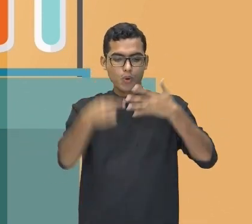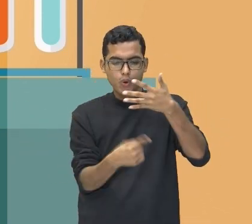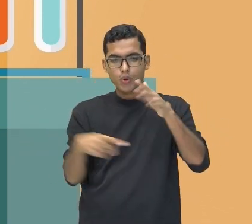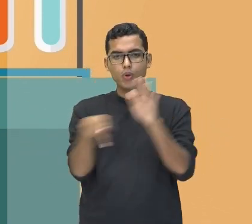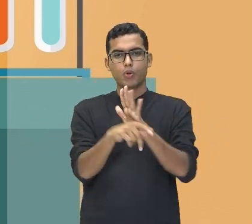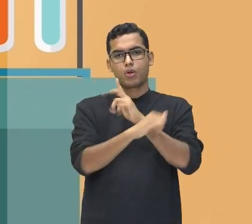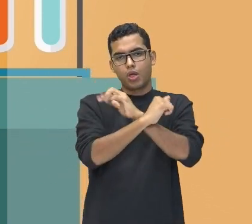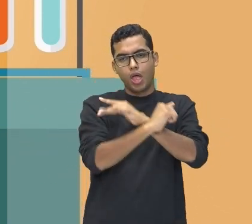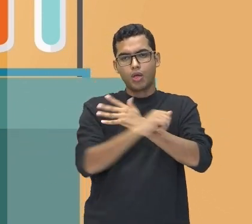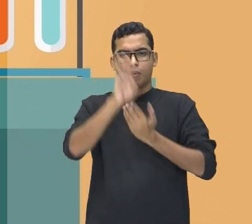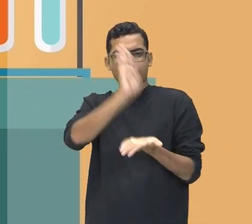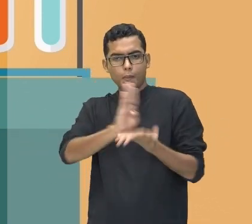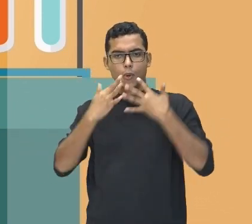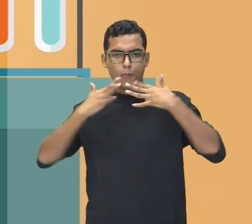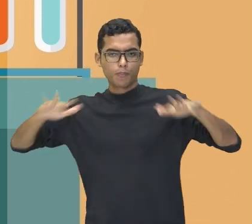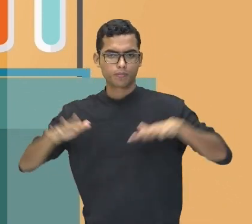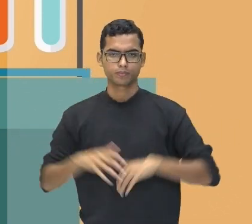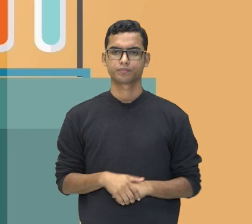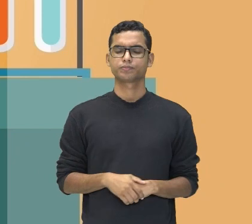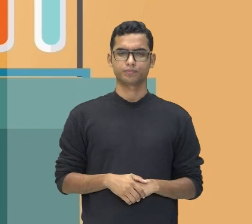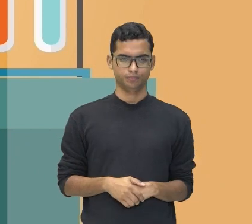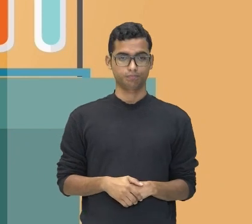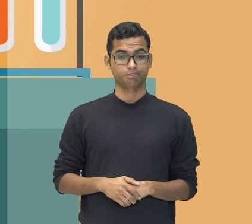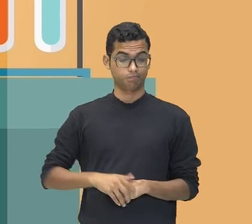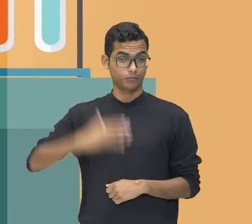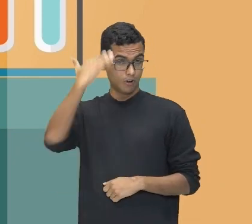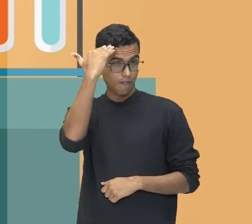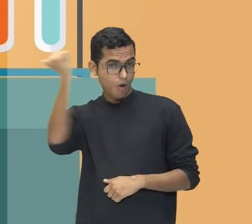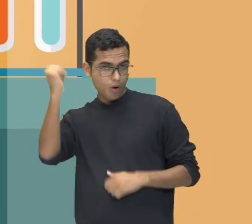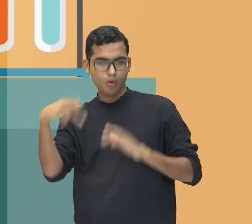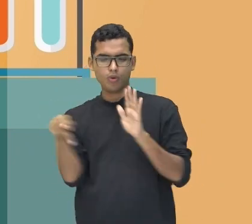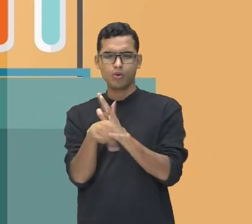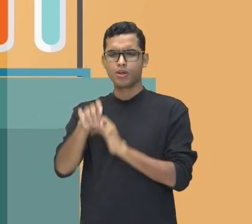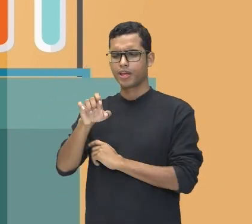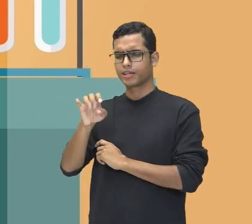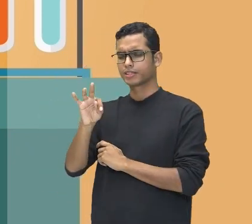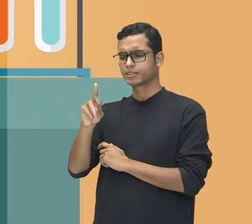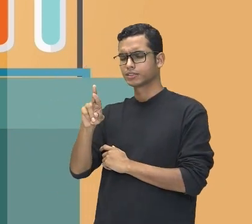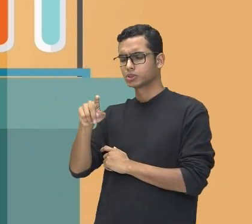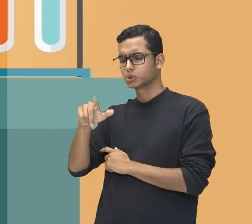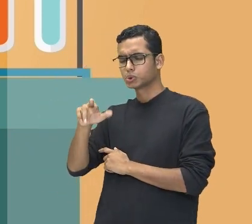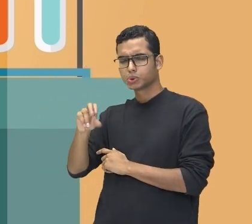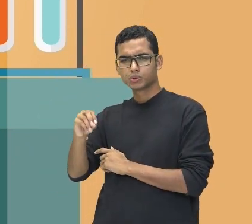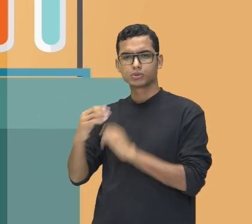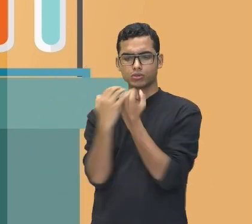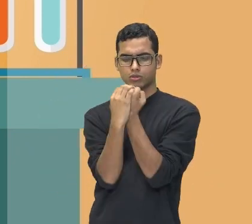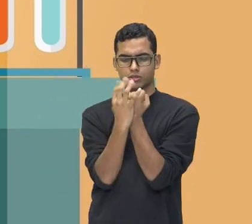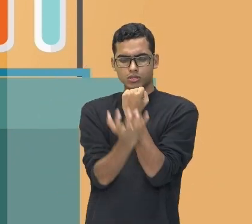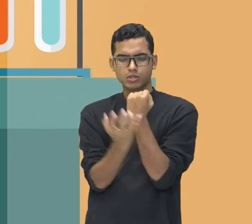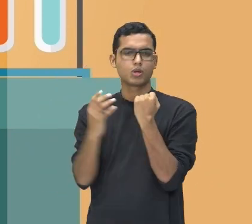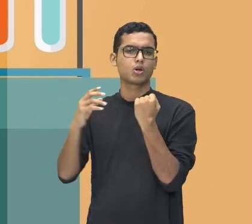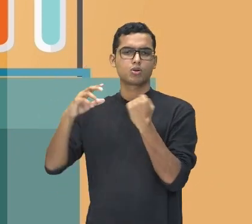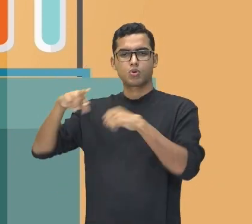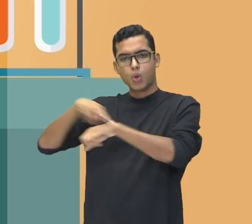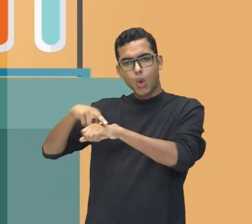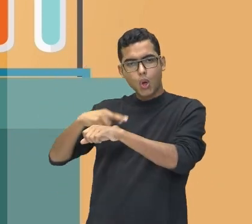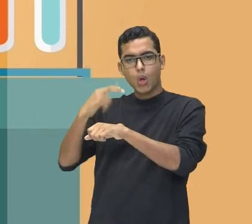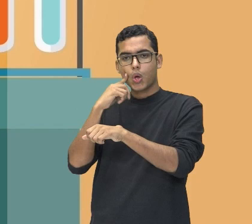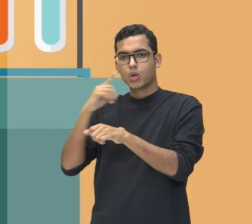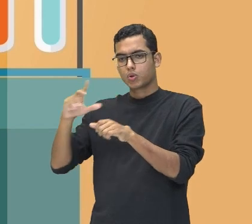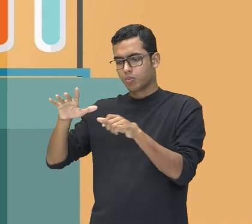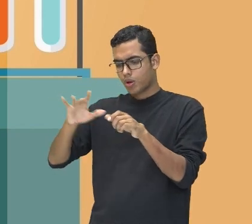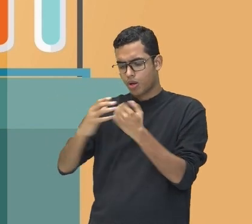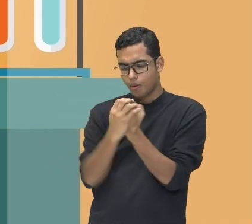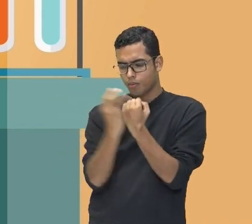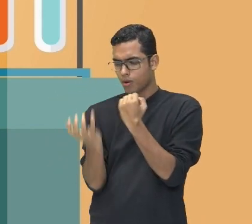ácidos-base naturais. Um dos mais conhecidos é o extrato de repolho roxo, em que basta você bater uma folha desse